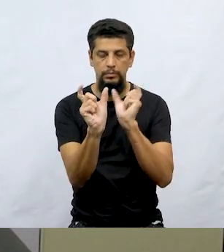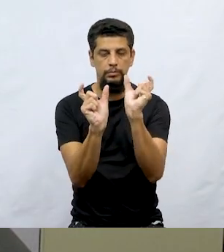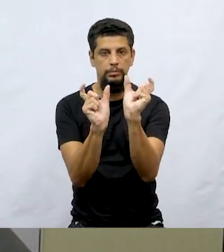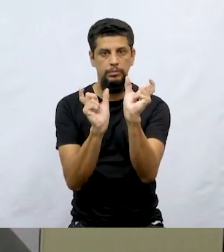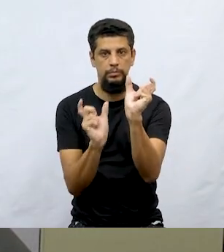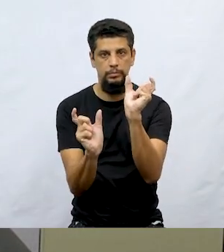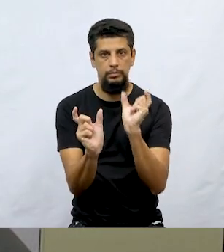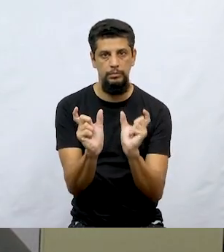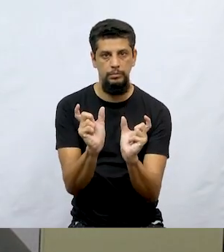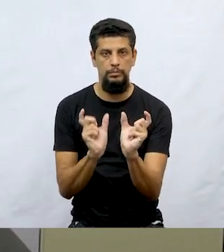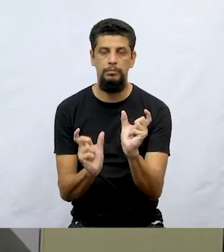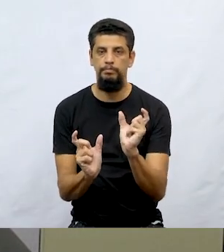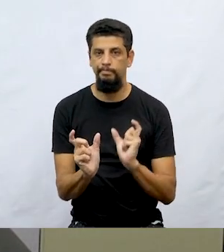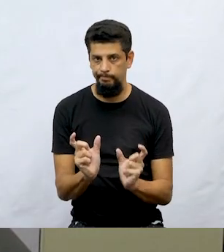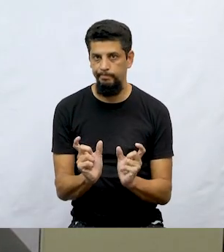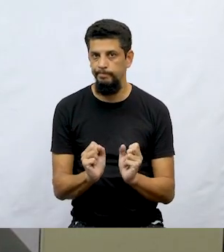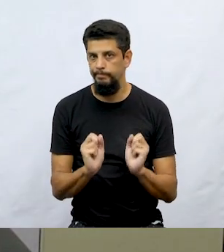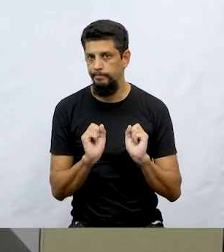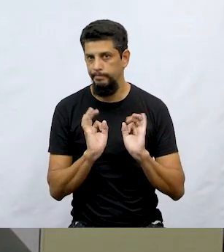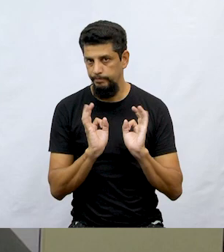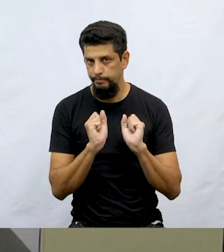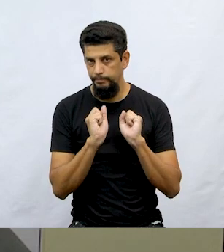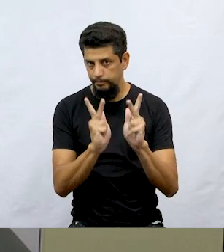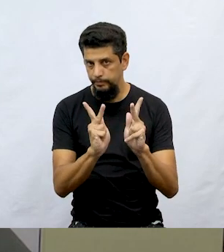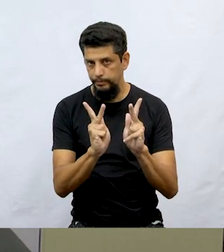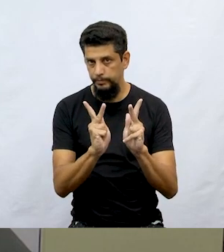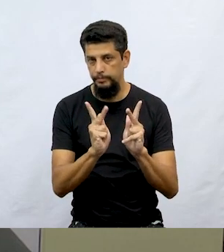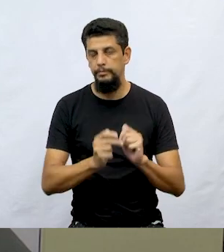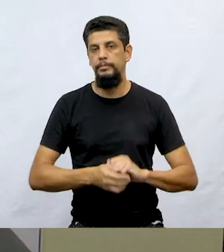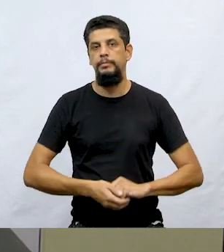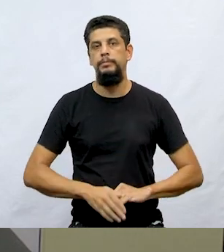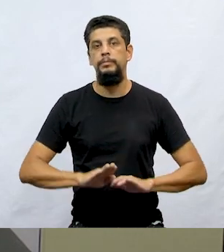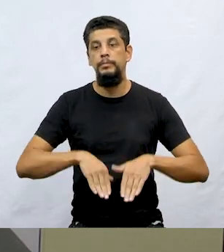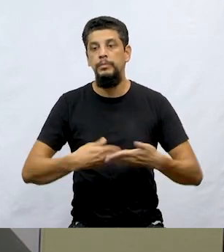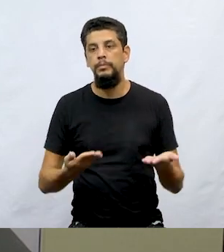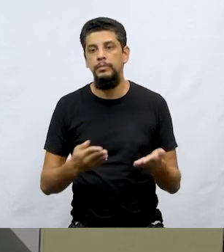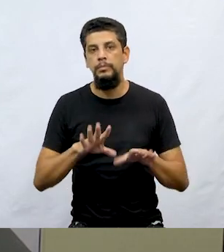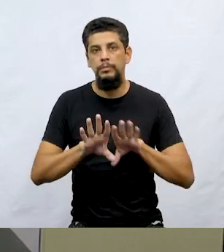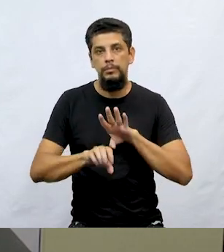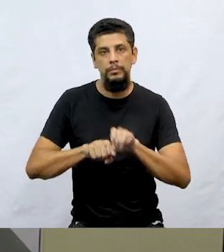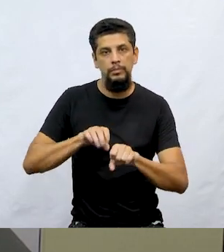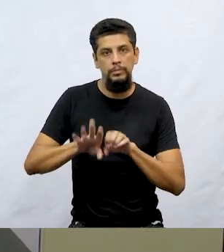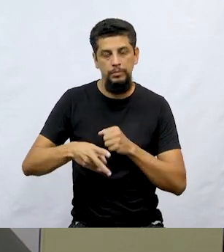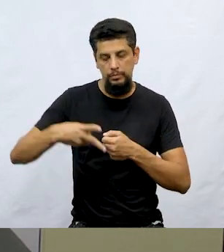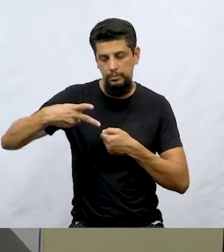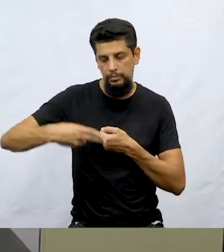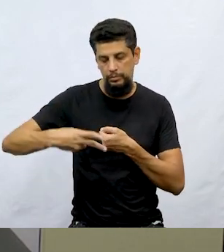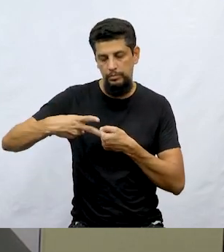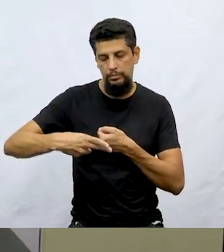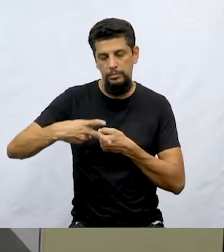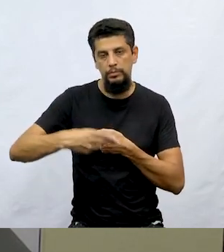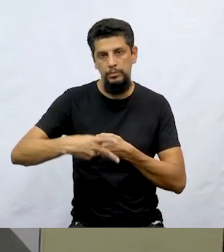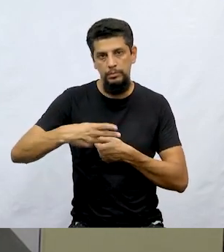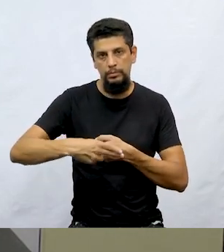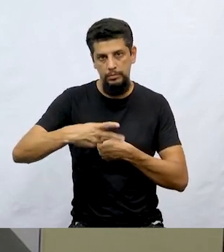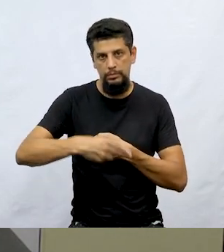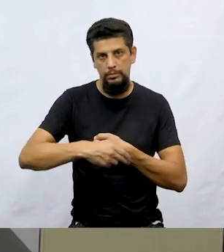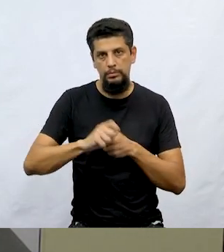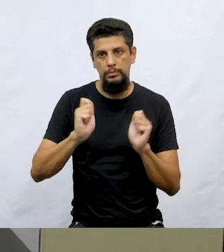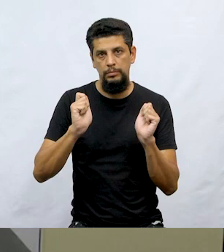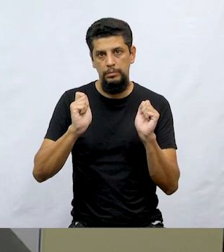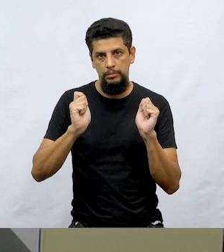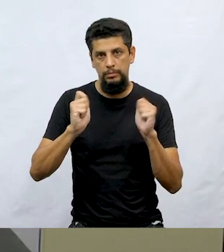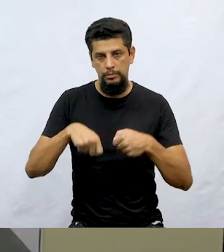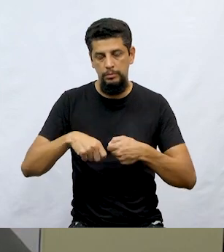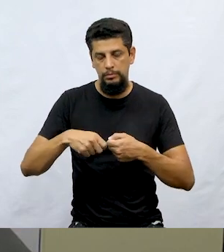partes, onde tá o risco do vinco, ok? Uhum. Então, vamos pegar a tesoura, que eu falei pra vocês que